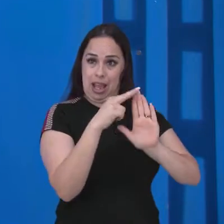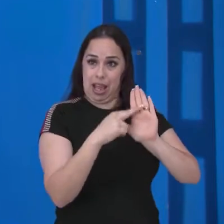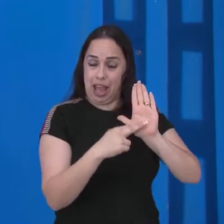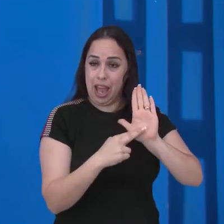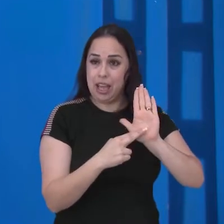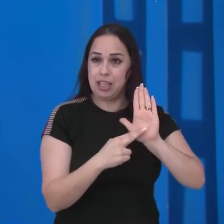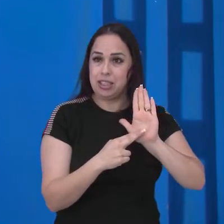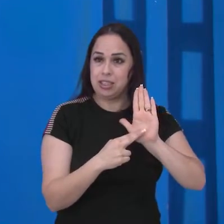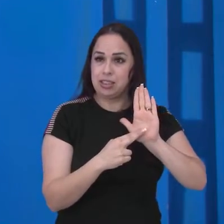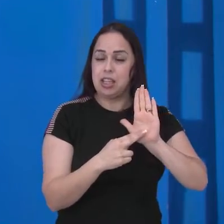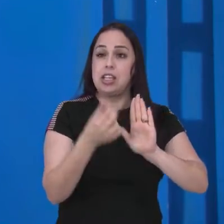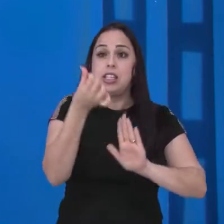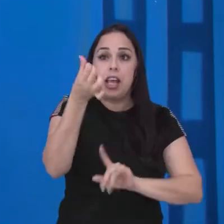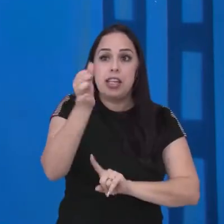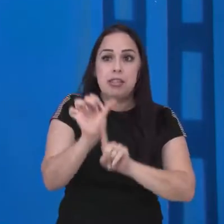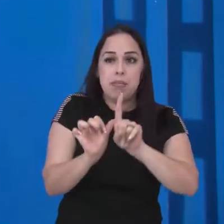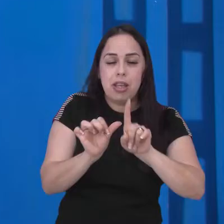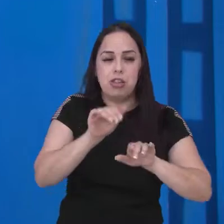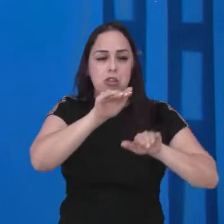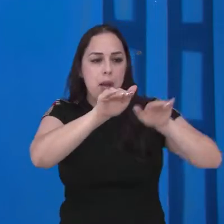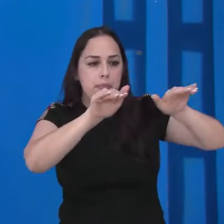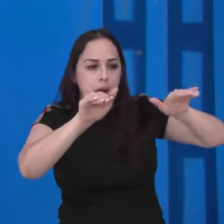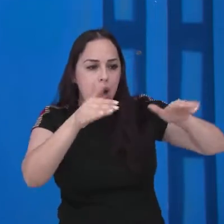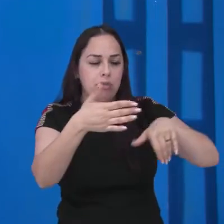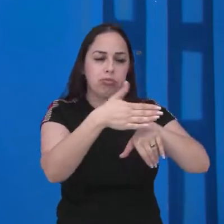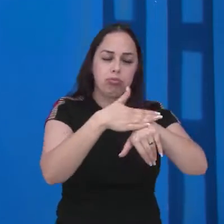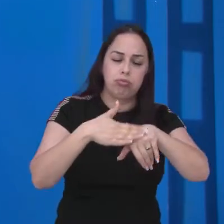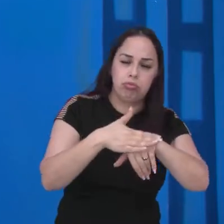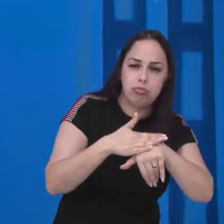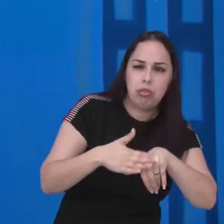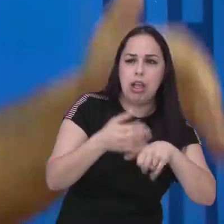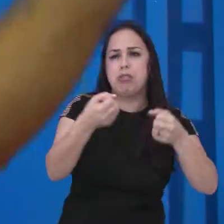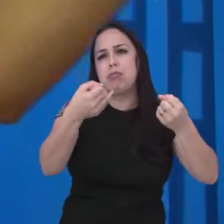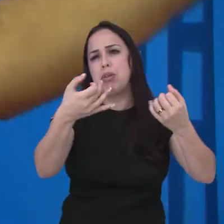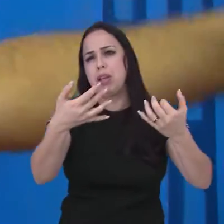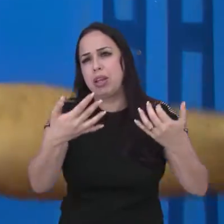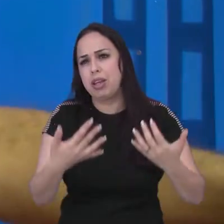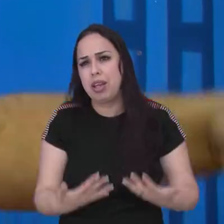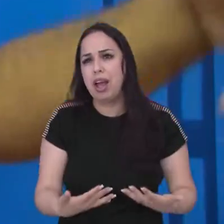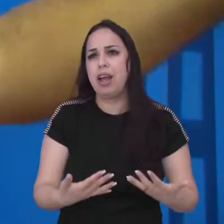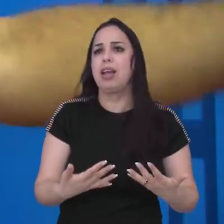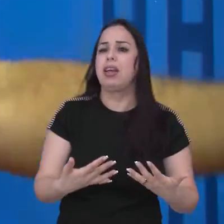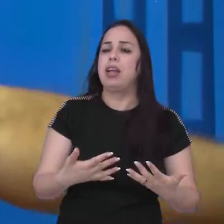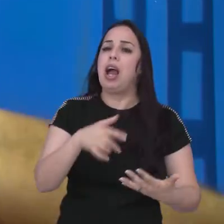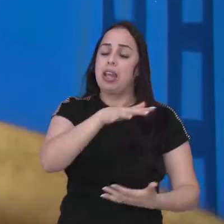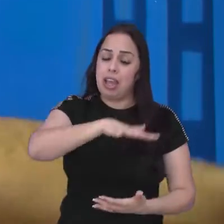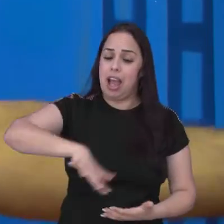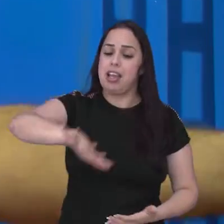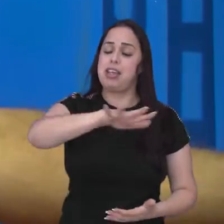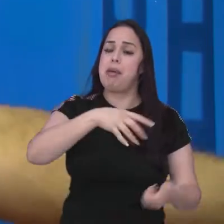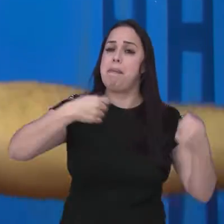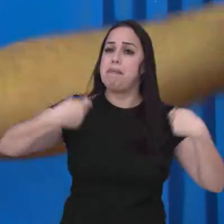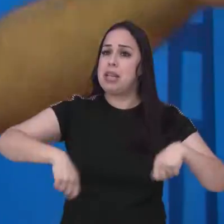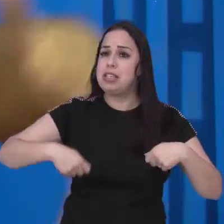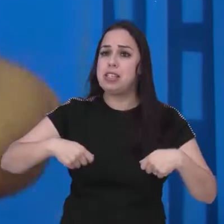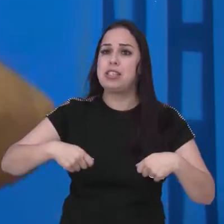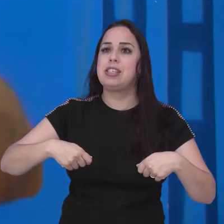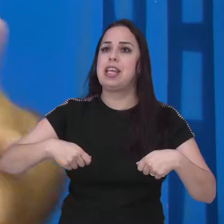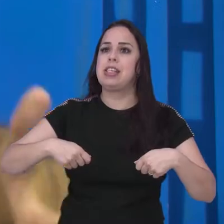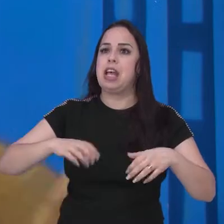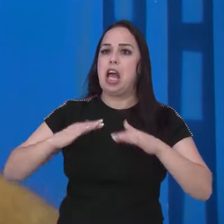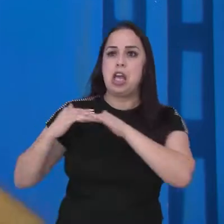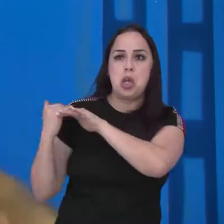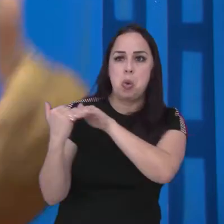E depois de 6 meses, pra você ter uma ideia, de um trabalho de chamar os meninos, de conversar, de dizer pra eles que aqui tem que de fato todo